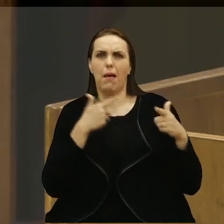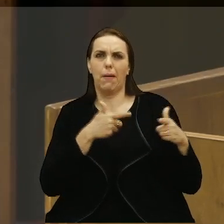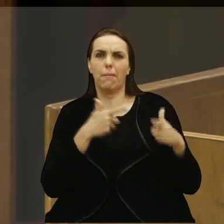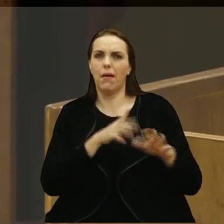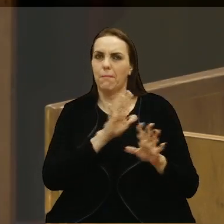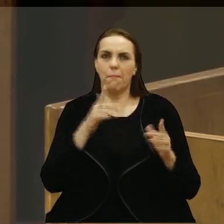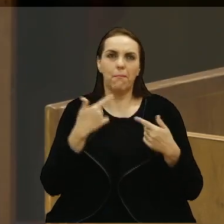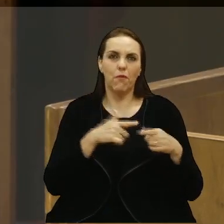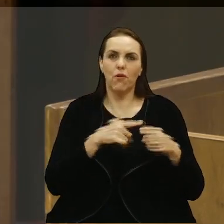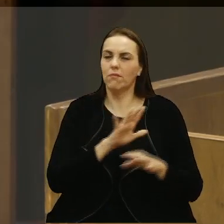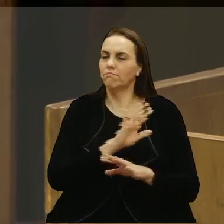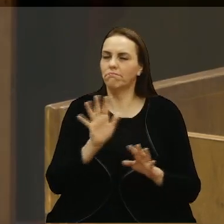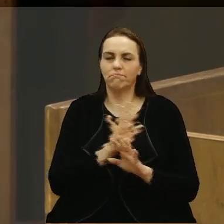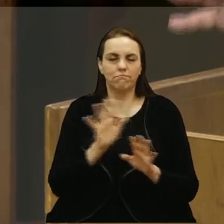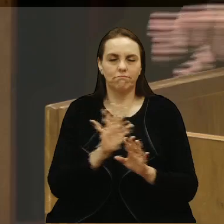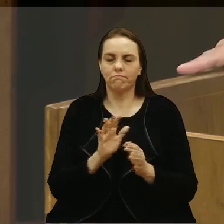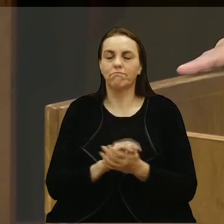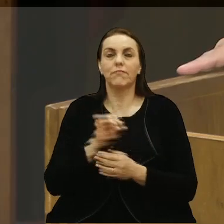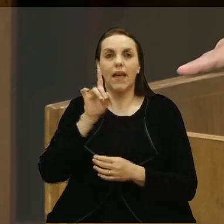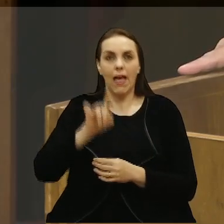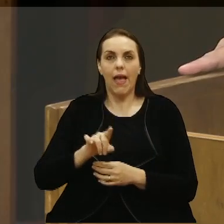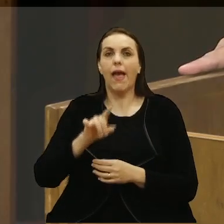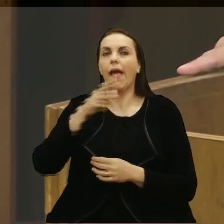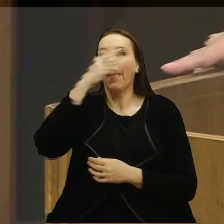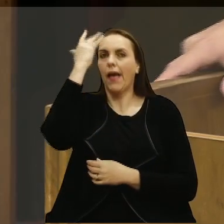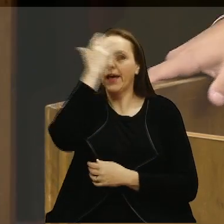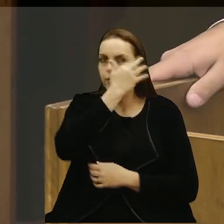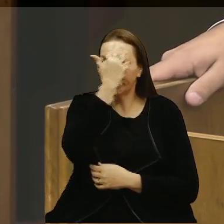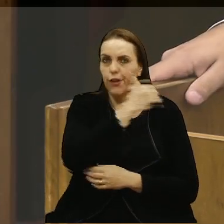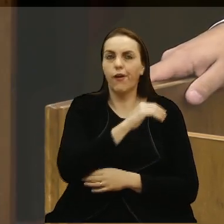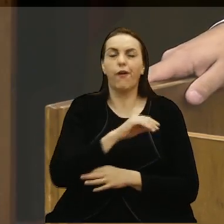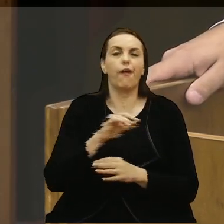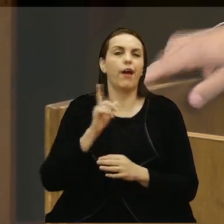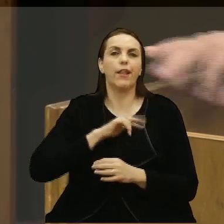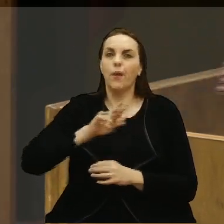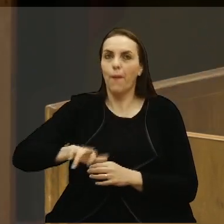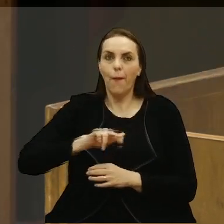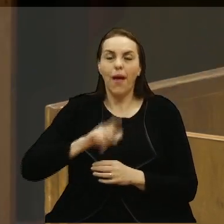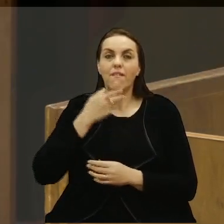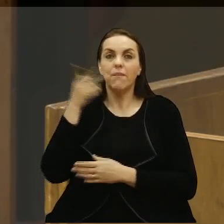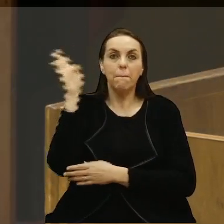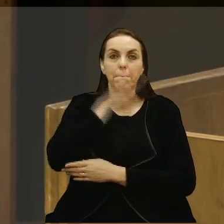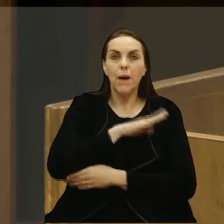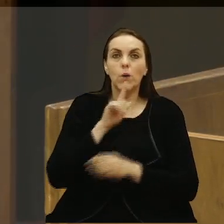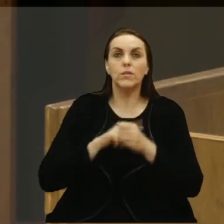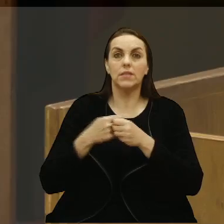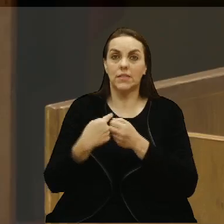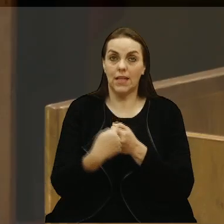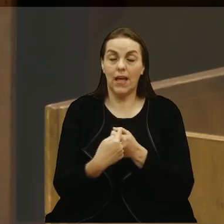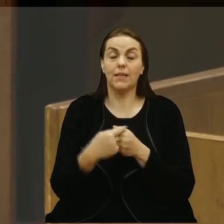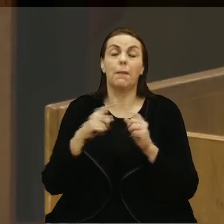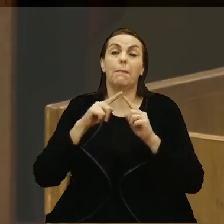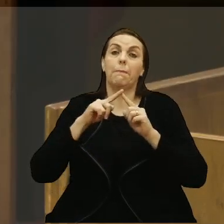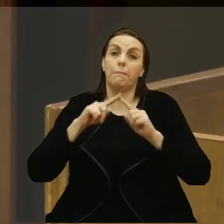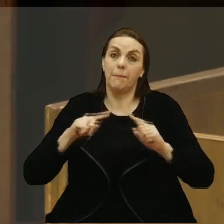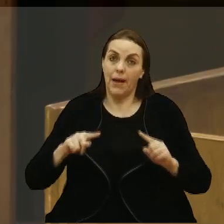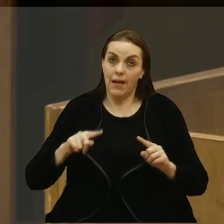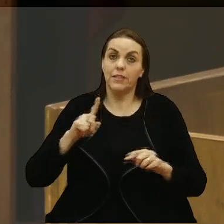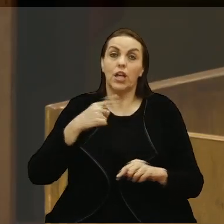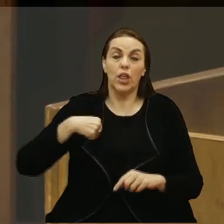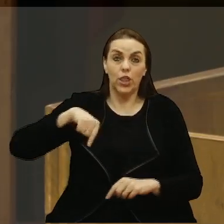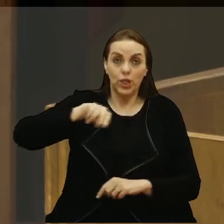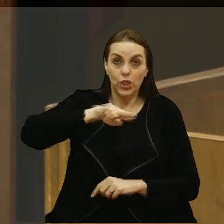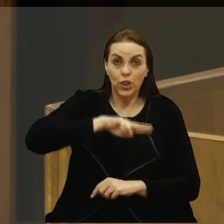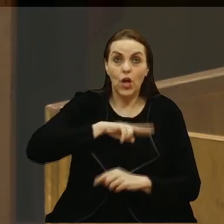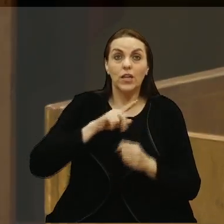a devida vênia, não é atacar o prefeito Adiló, não é falar mal da cidade, mas a nossa cidade não